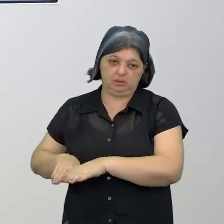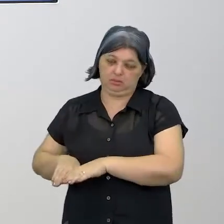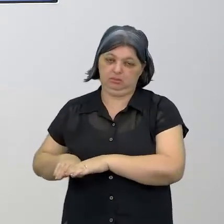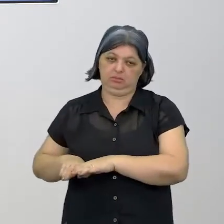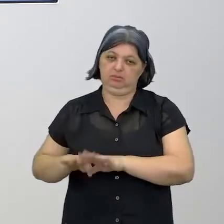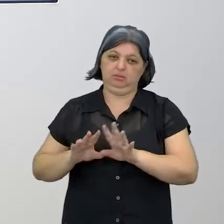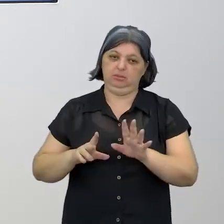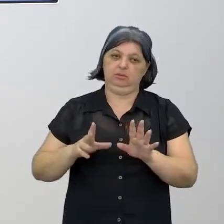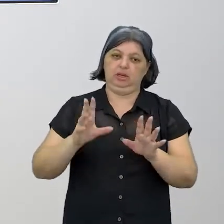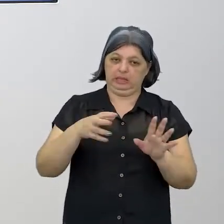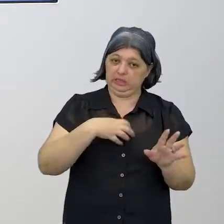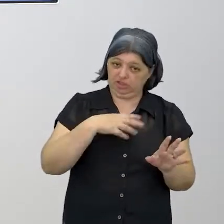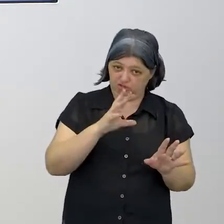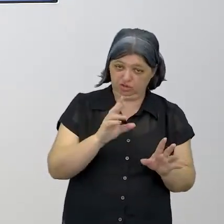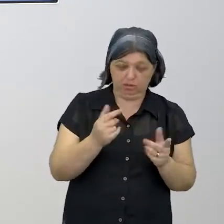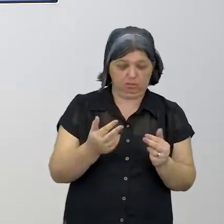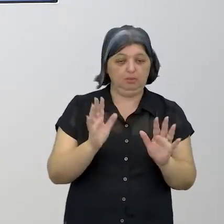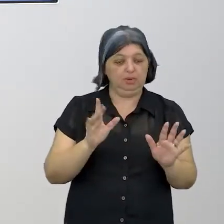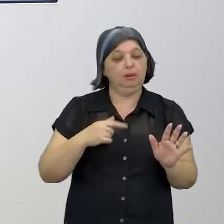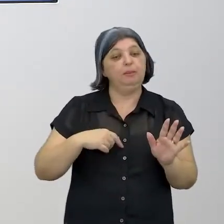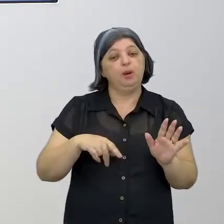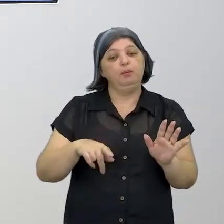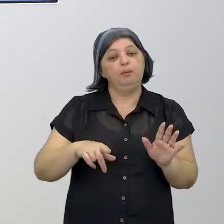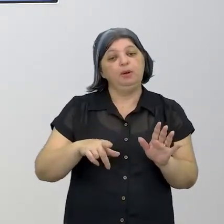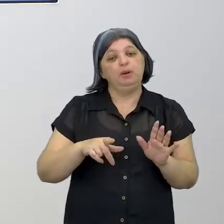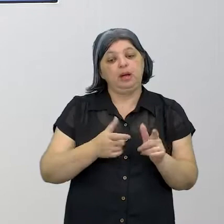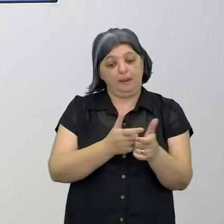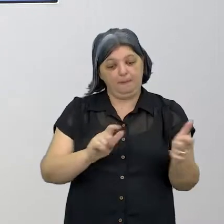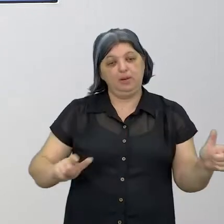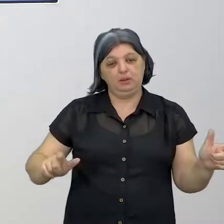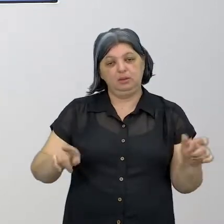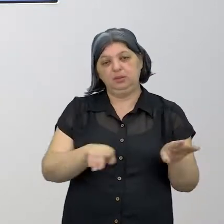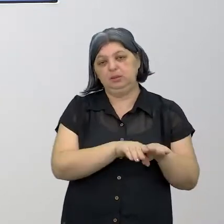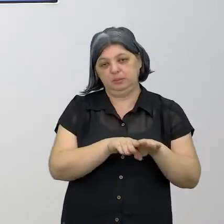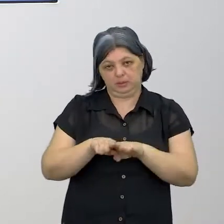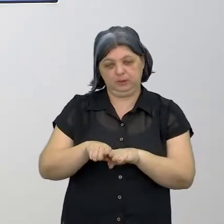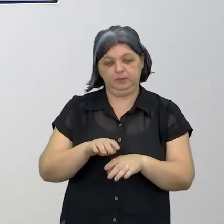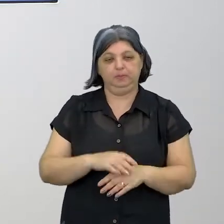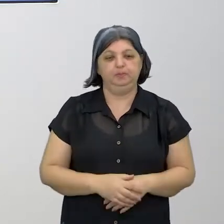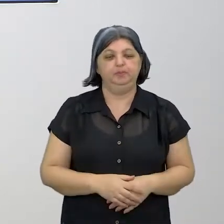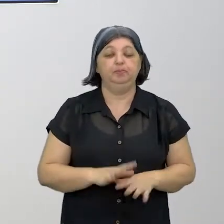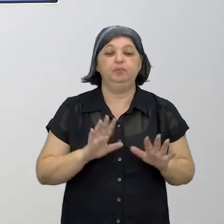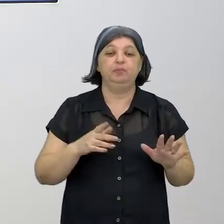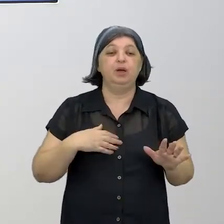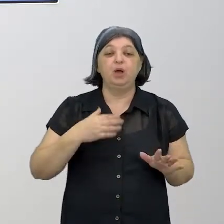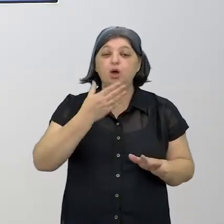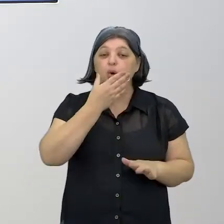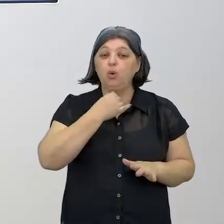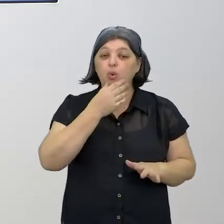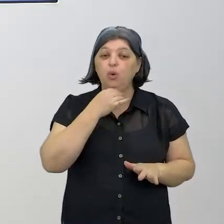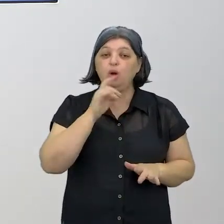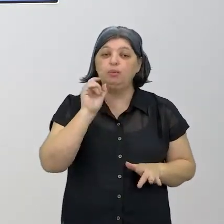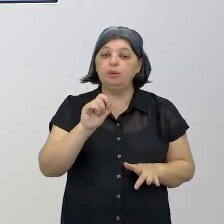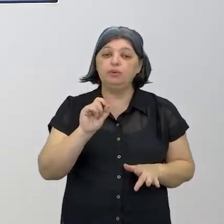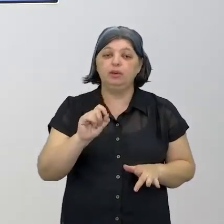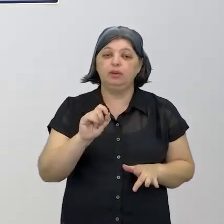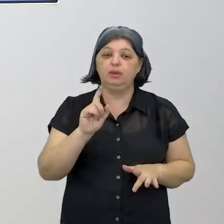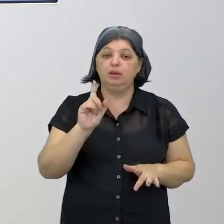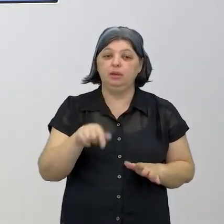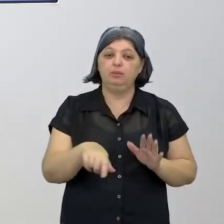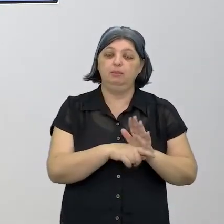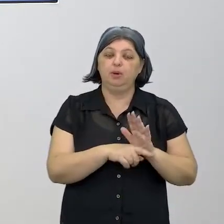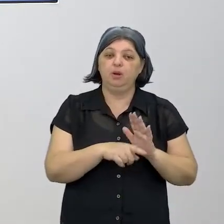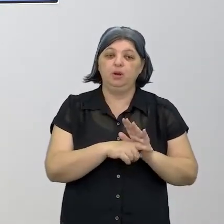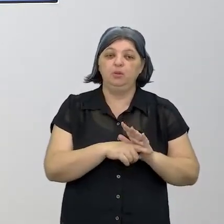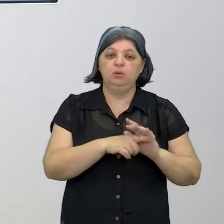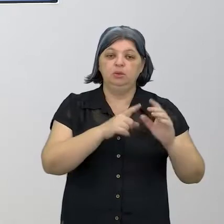que é assim que a vida anda, mas é o padrão que é vendido pra gente. Agora, pro homem, o padrão que é vendido é um